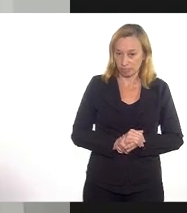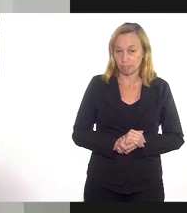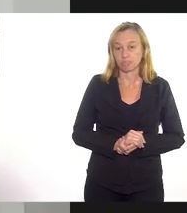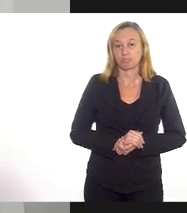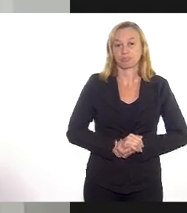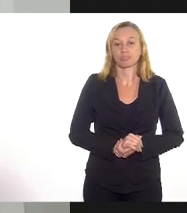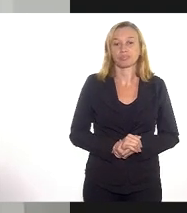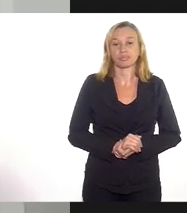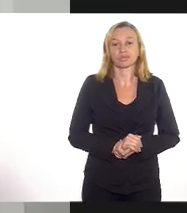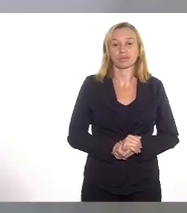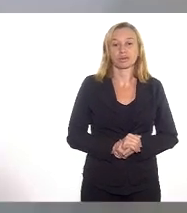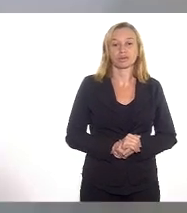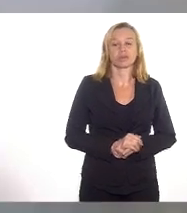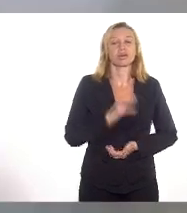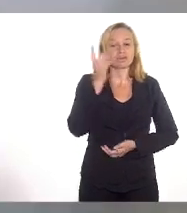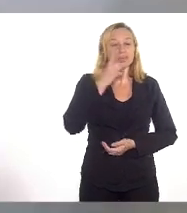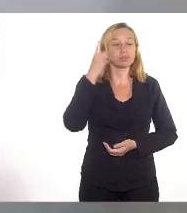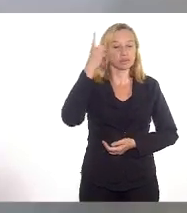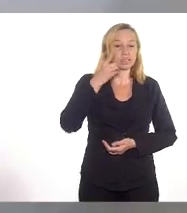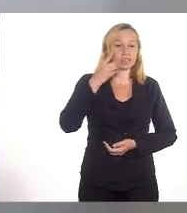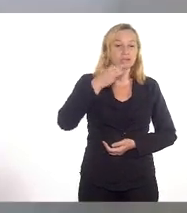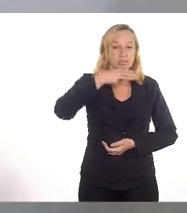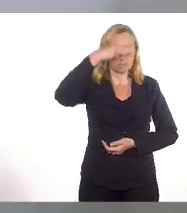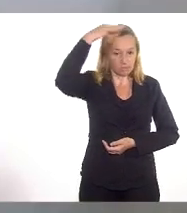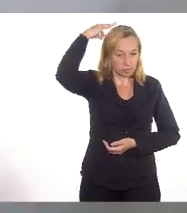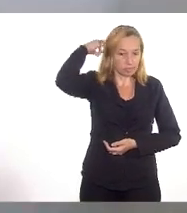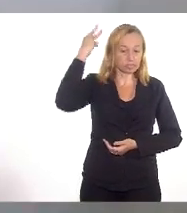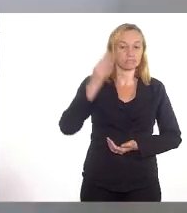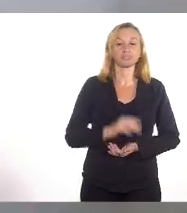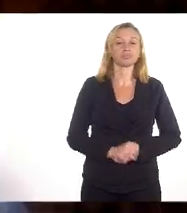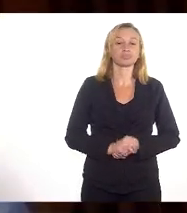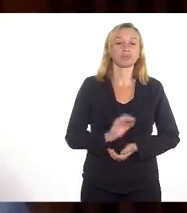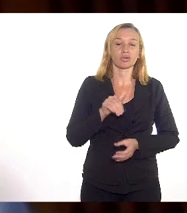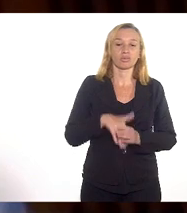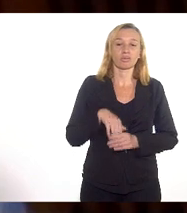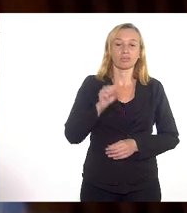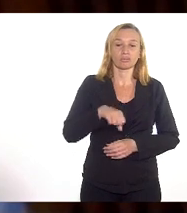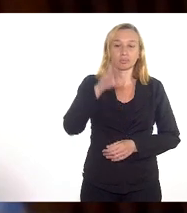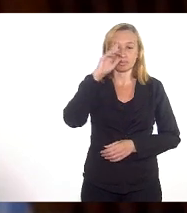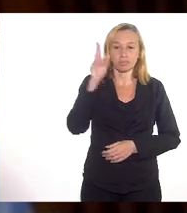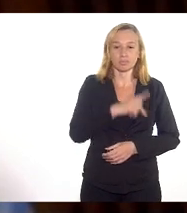erro. Deputado Márcio Pacheco, por favor. Voto sim, presidente.